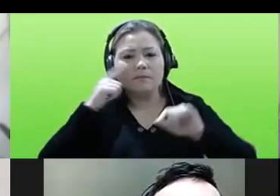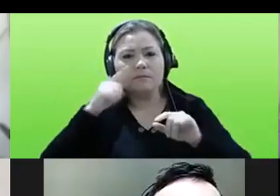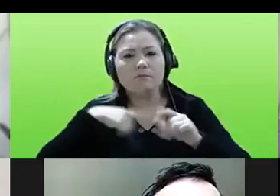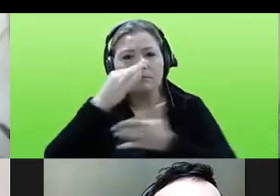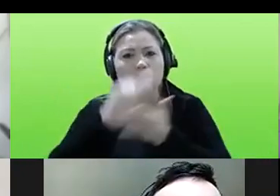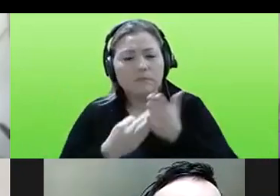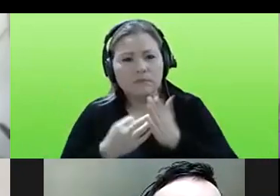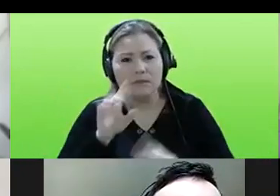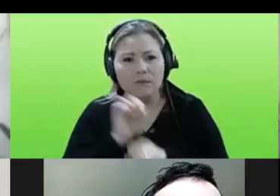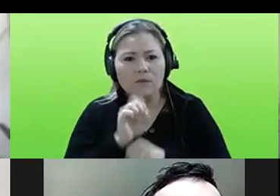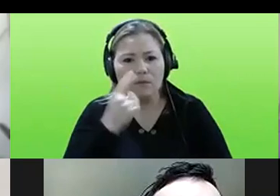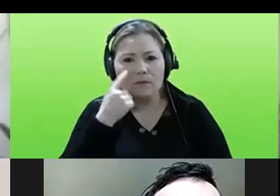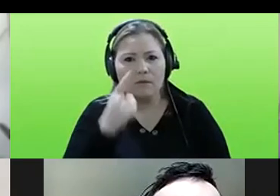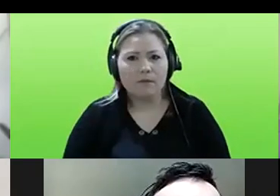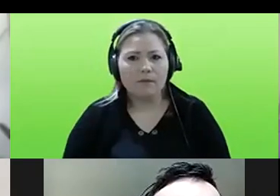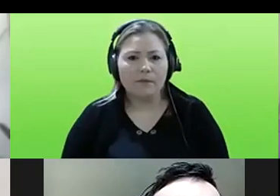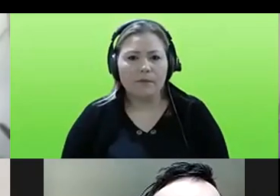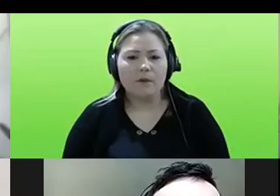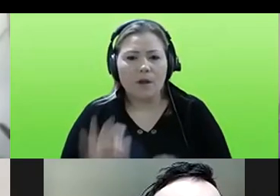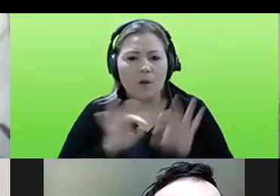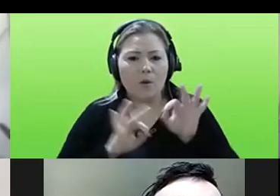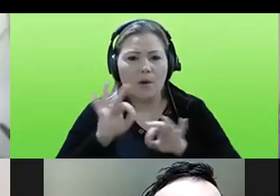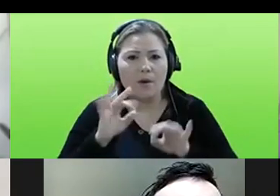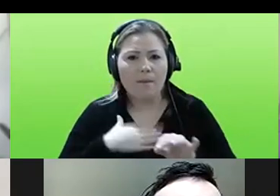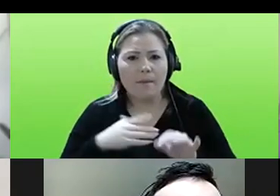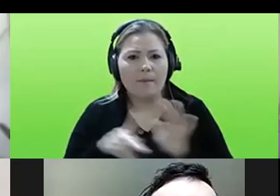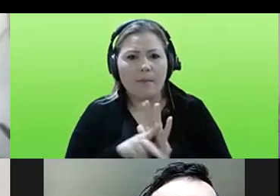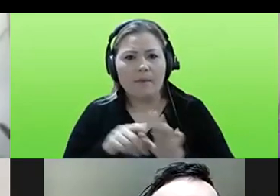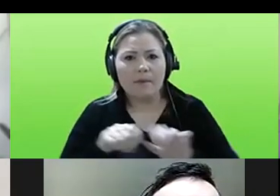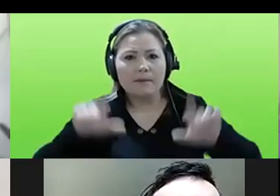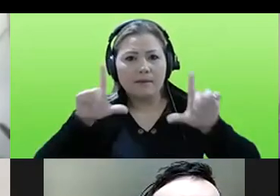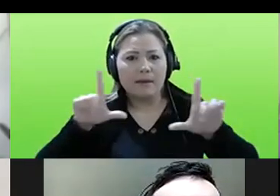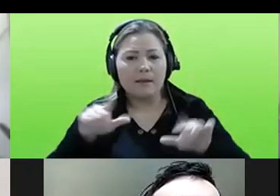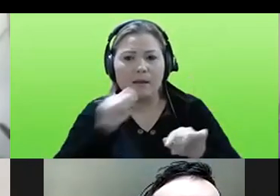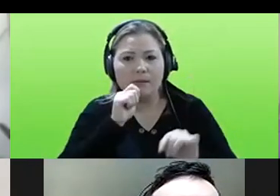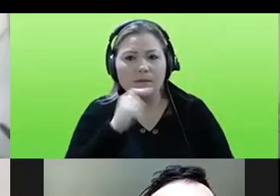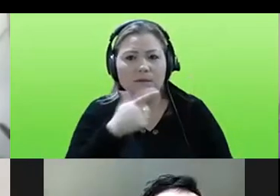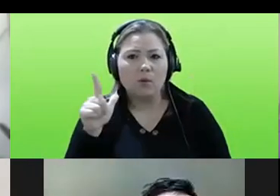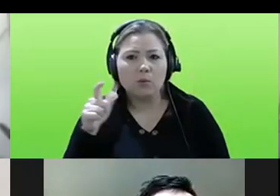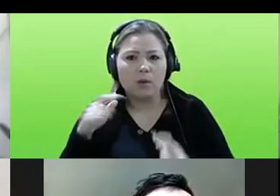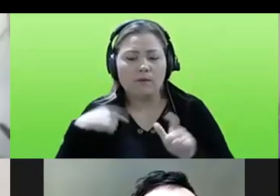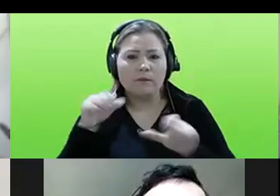Deixa eu só mudar aqui a minha própria tela, que ainda está em outro lugar.